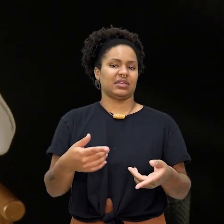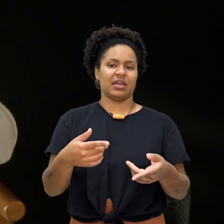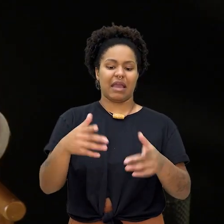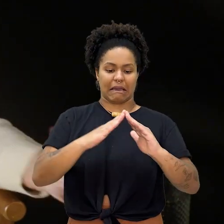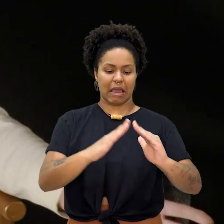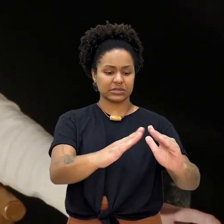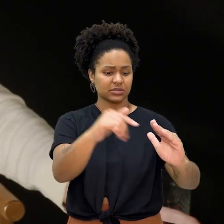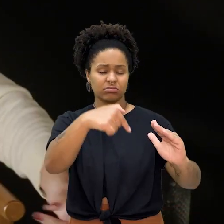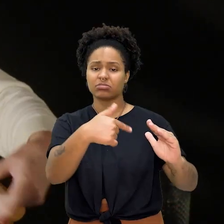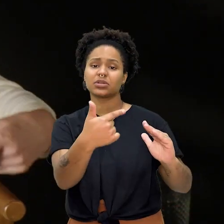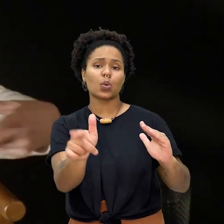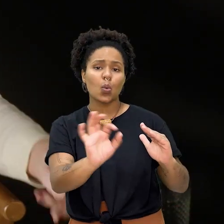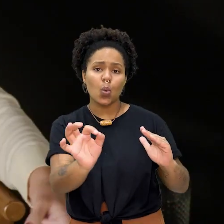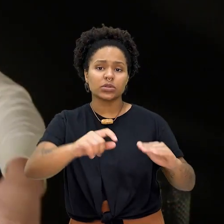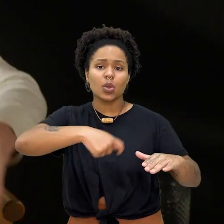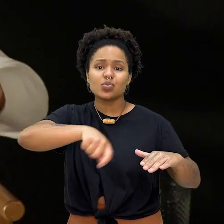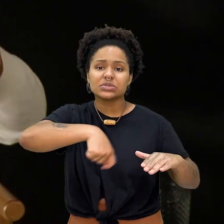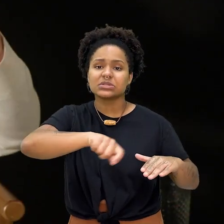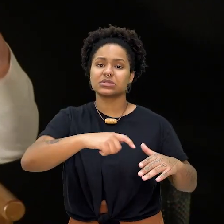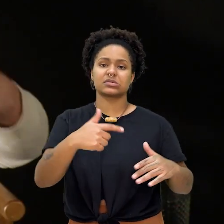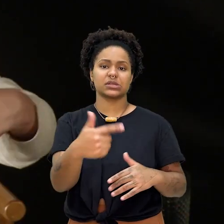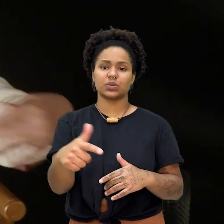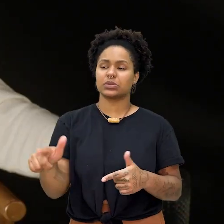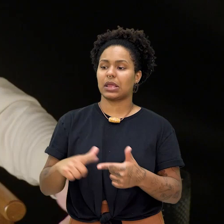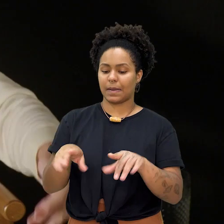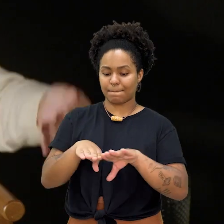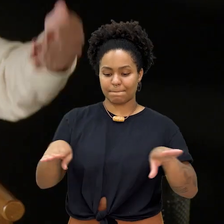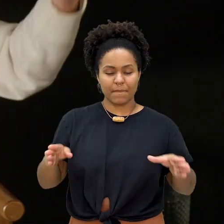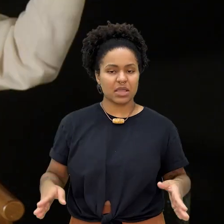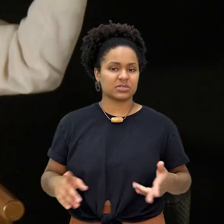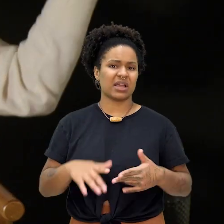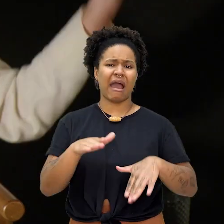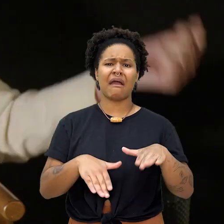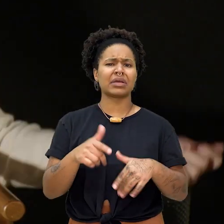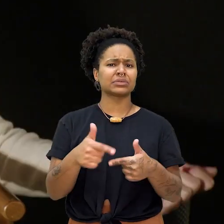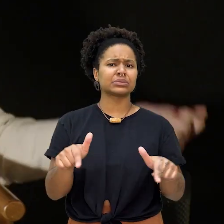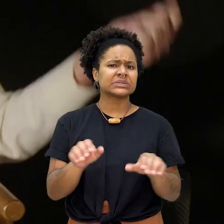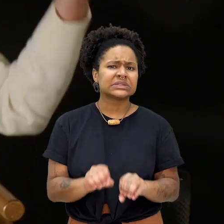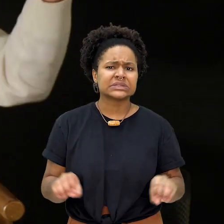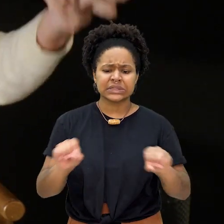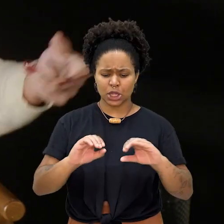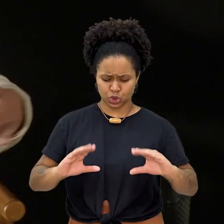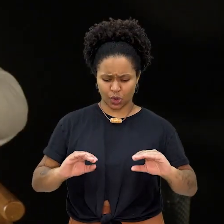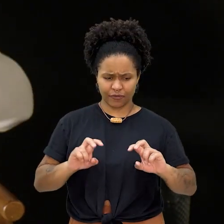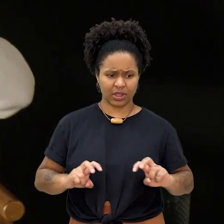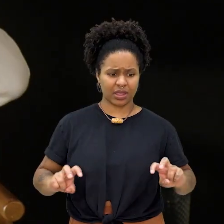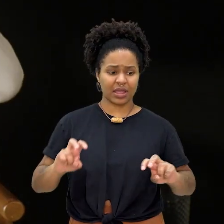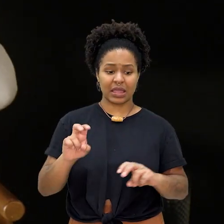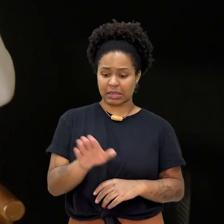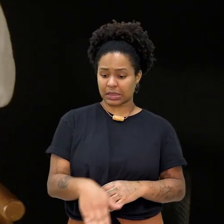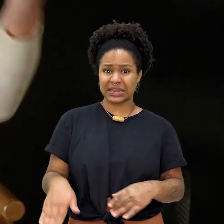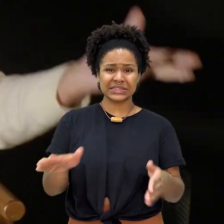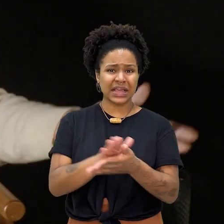as casas não tem cozinha, não tem mesa, às vezes mal tem um sofá, as